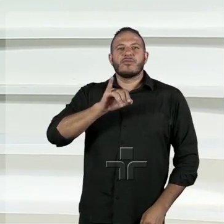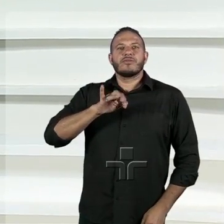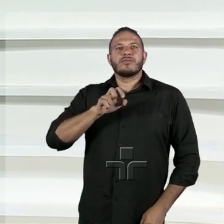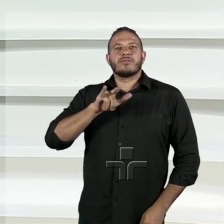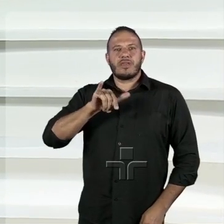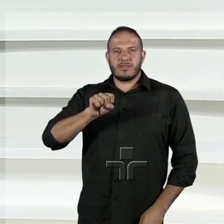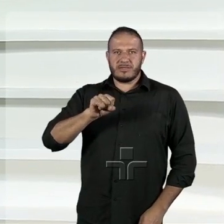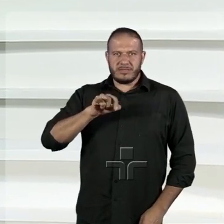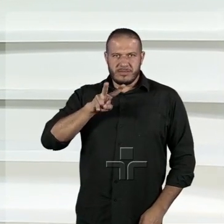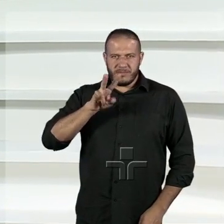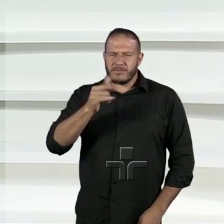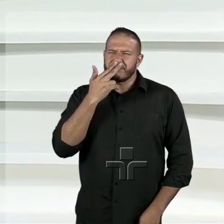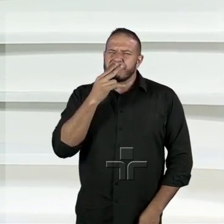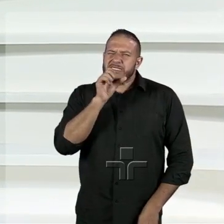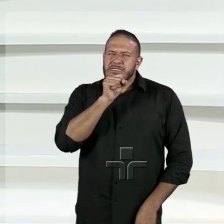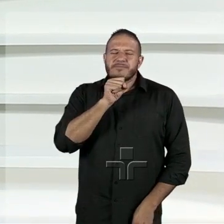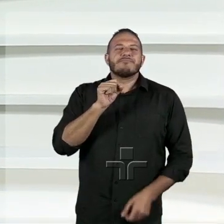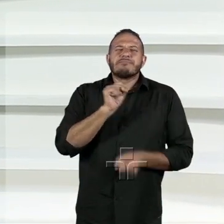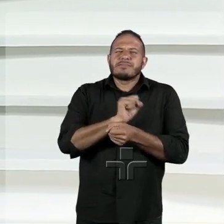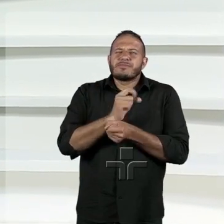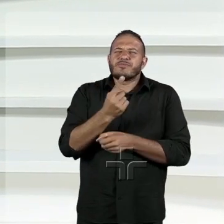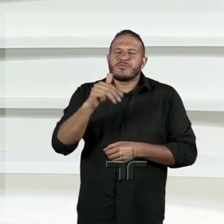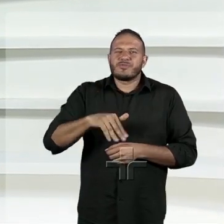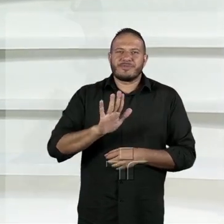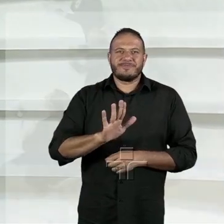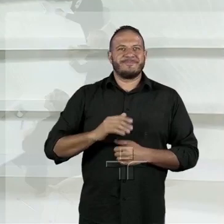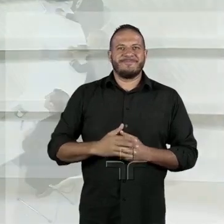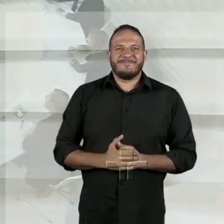Silva. É só um minutinho, retornamos já.